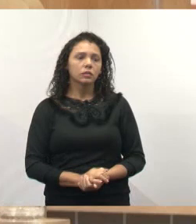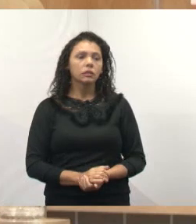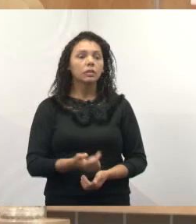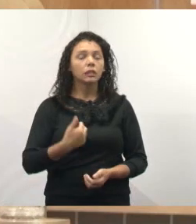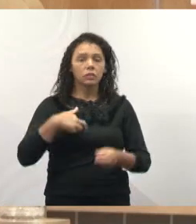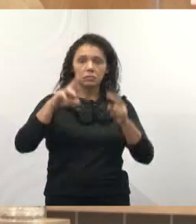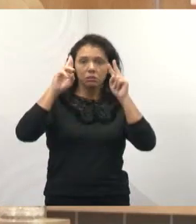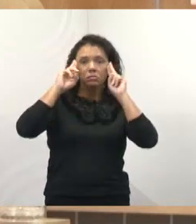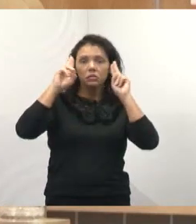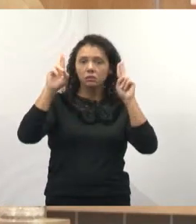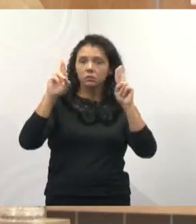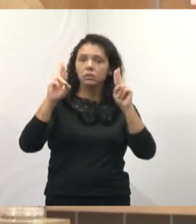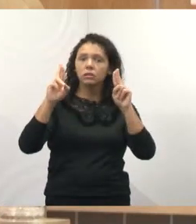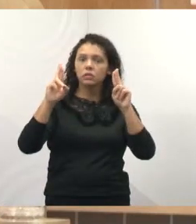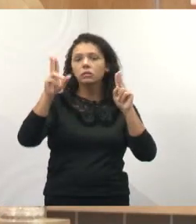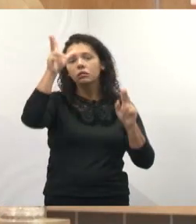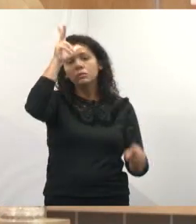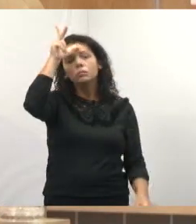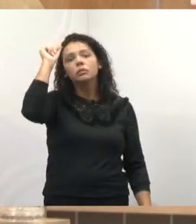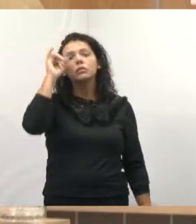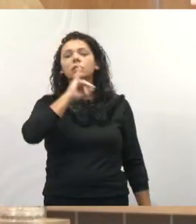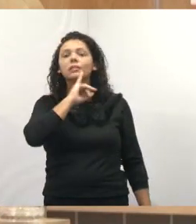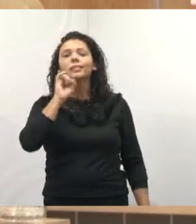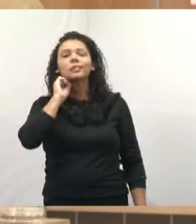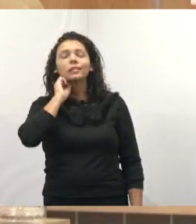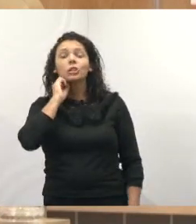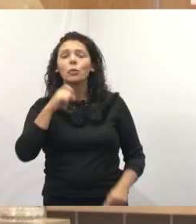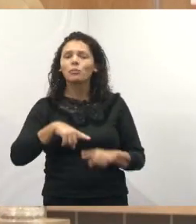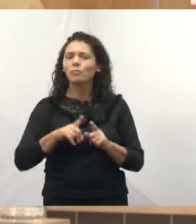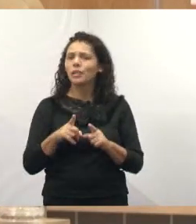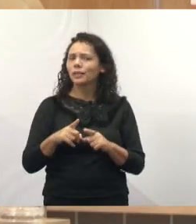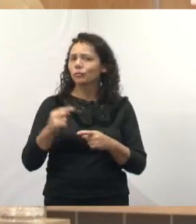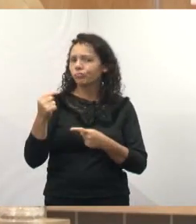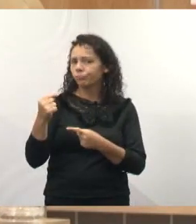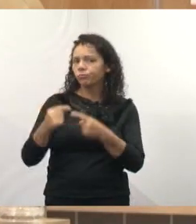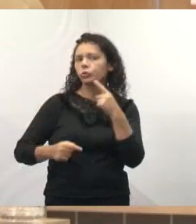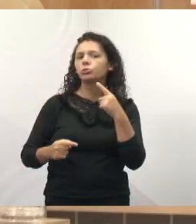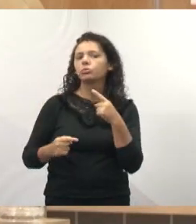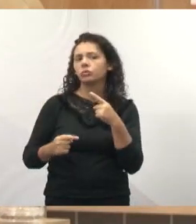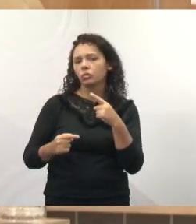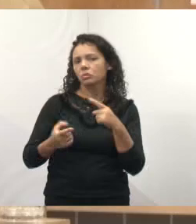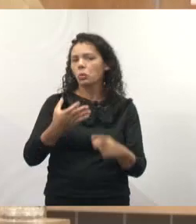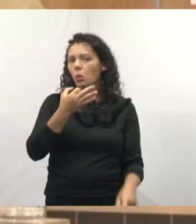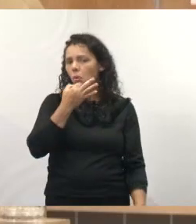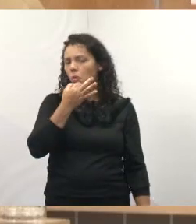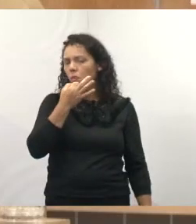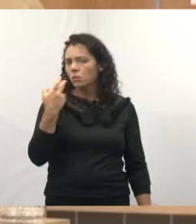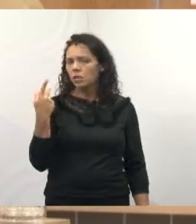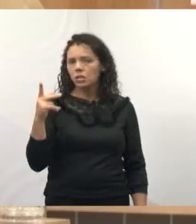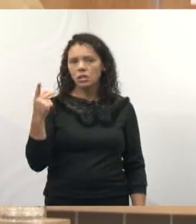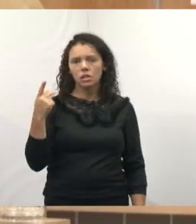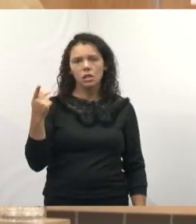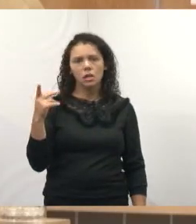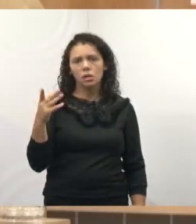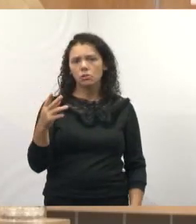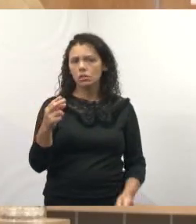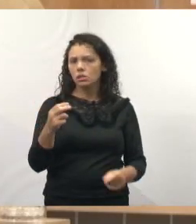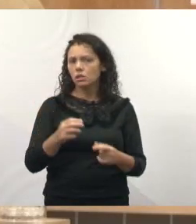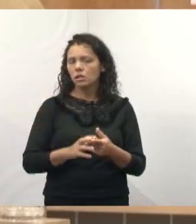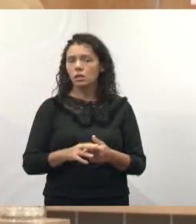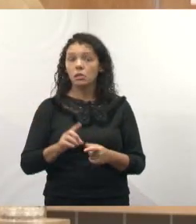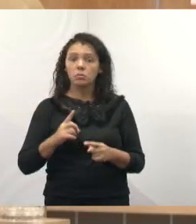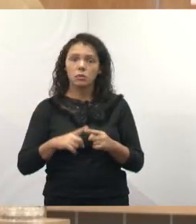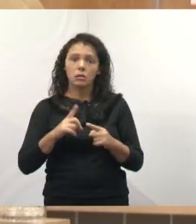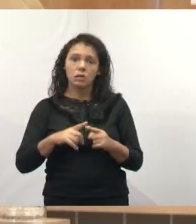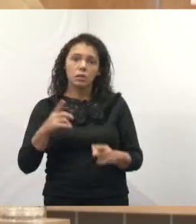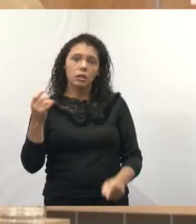respeito muito o excelentíssimo prefeito, mas não concordo com a fala que ele acabou de externar de falsa